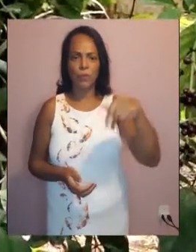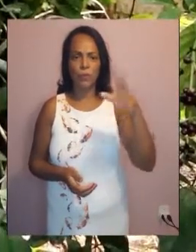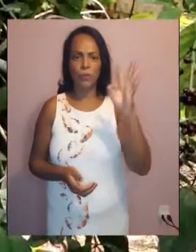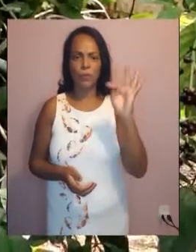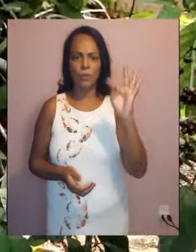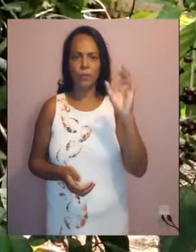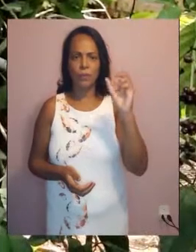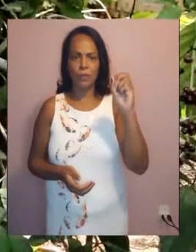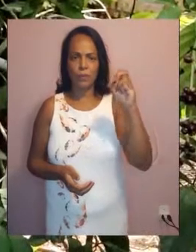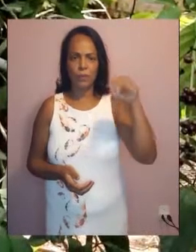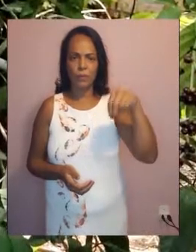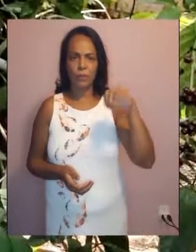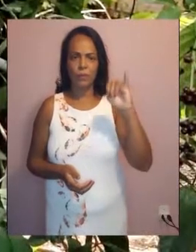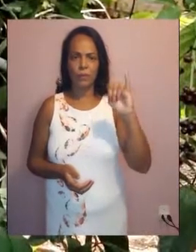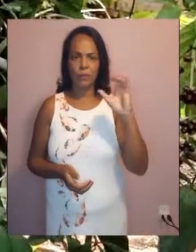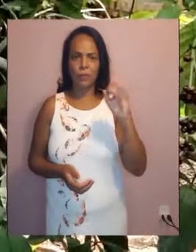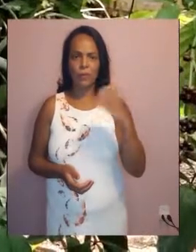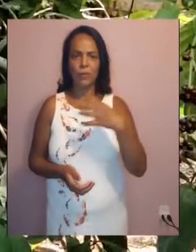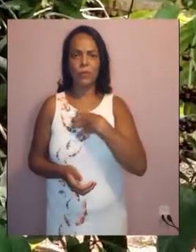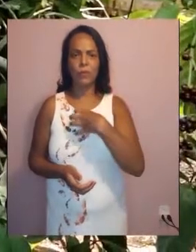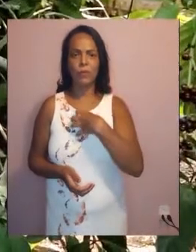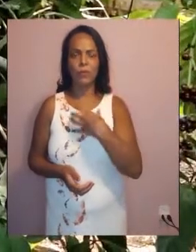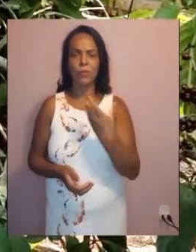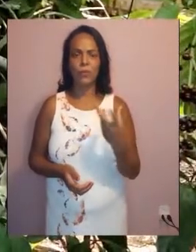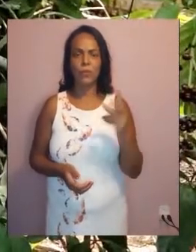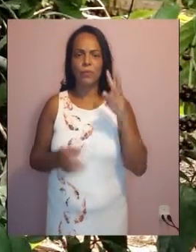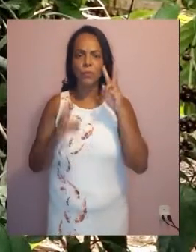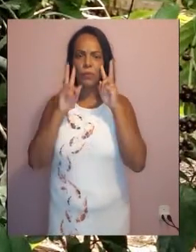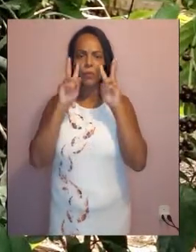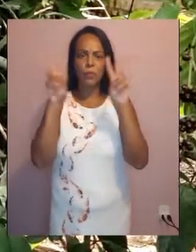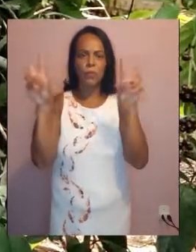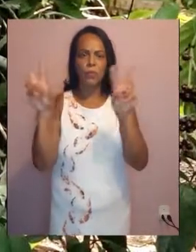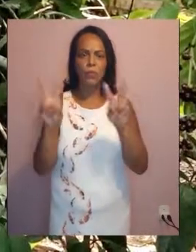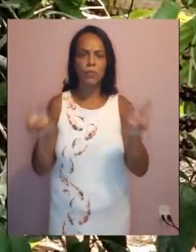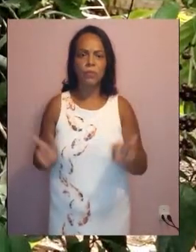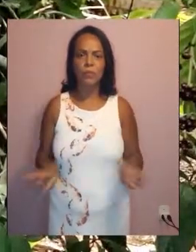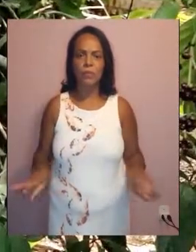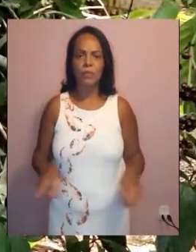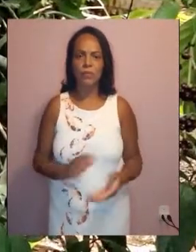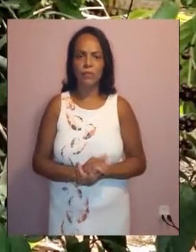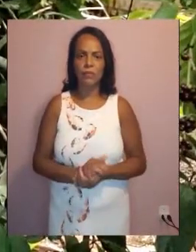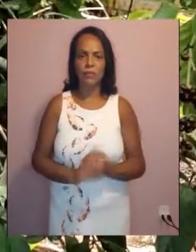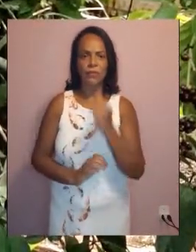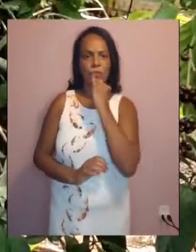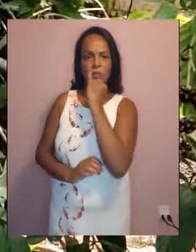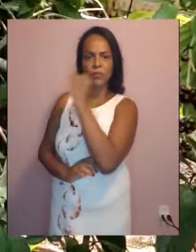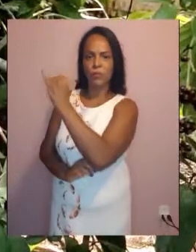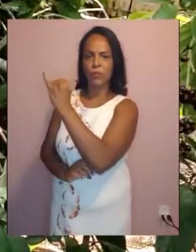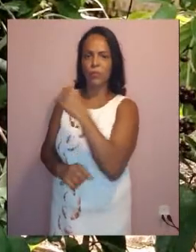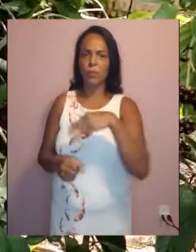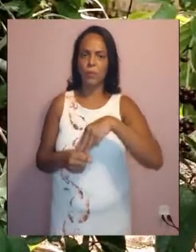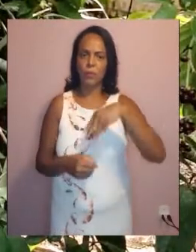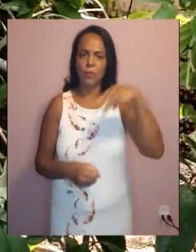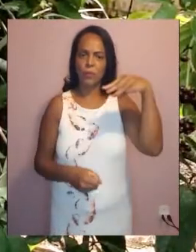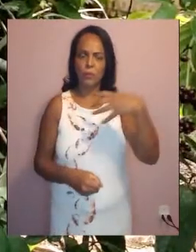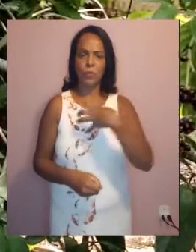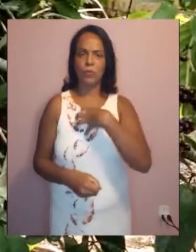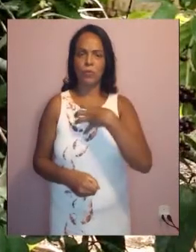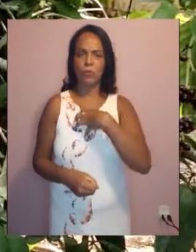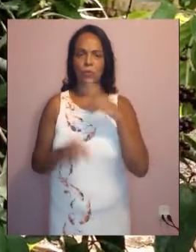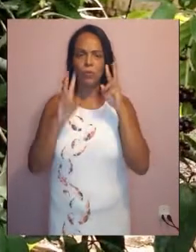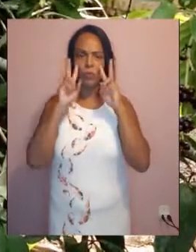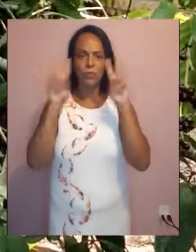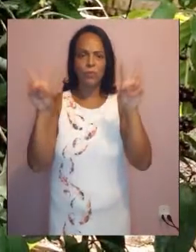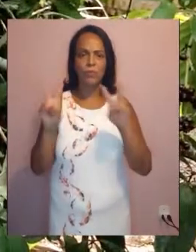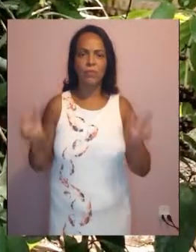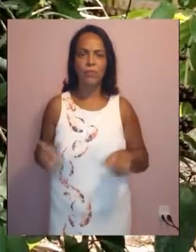Disse, olha Irineu, eu estou tendo aqui uma visão. Estou tendo aqui uma visão com uma